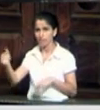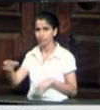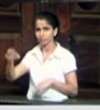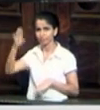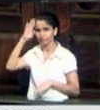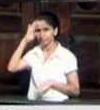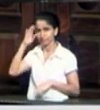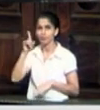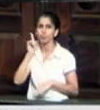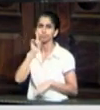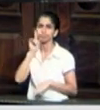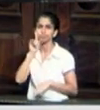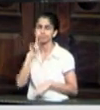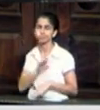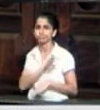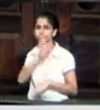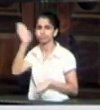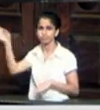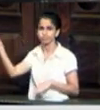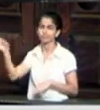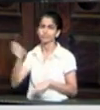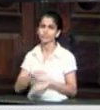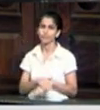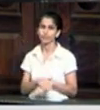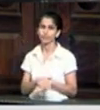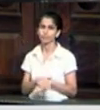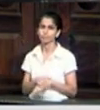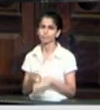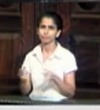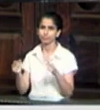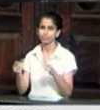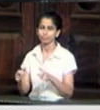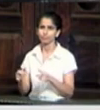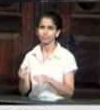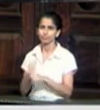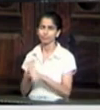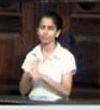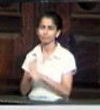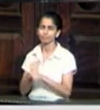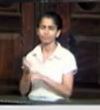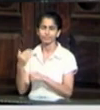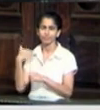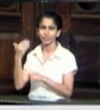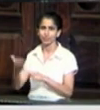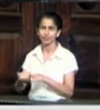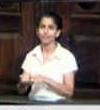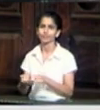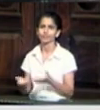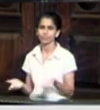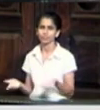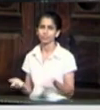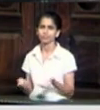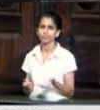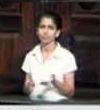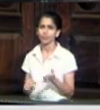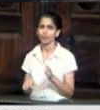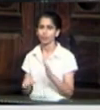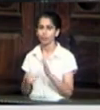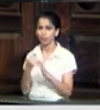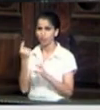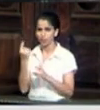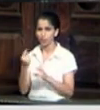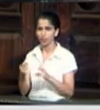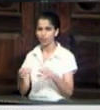americanas em qualquer das ações do século XX, incluindo a Primeira e a Segunda